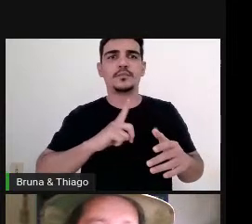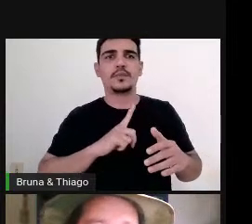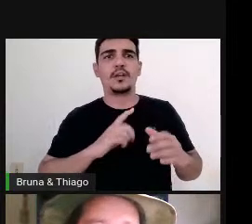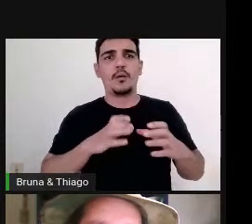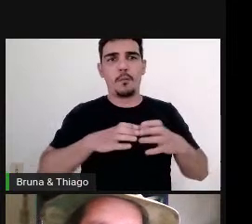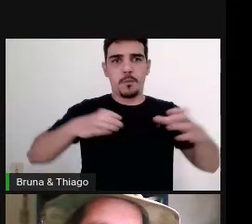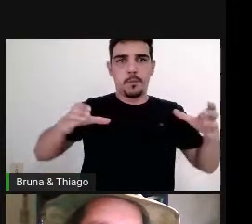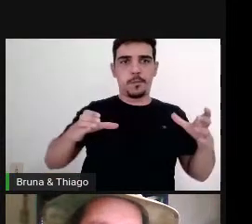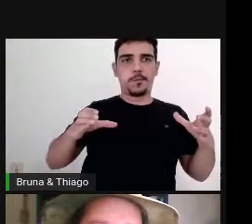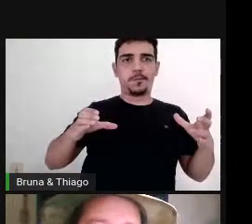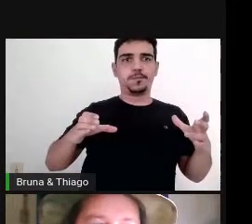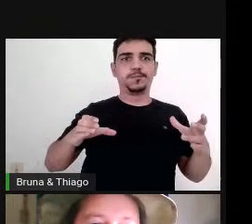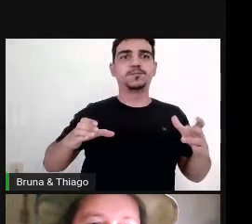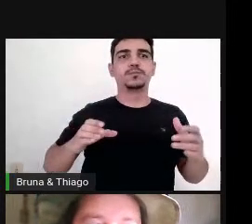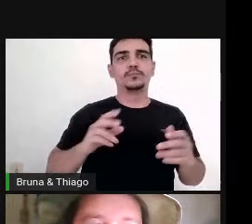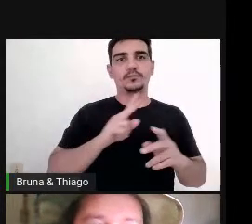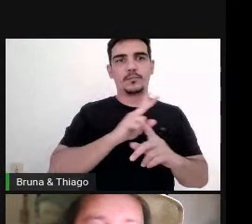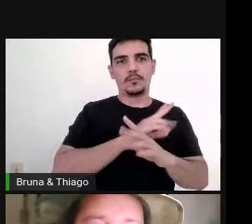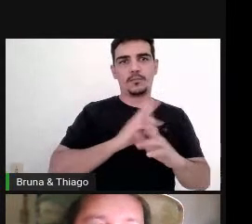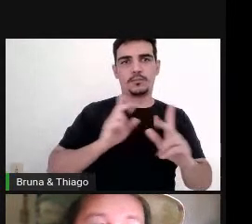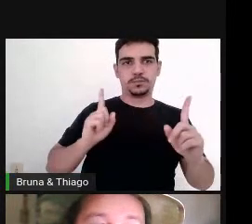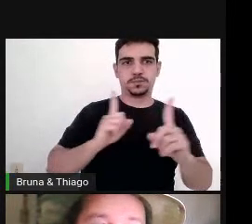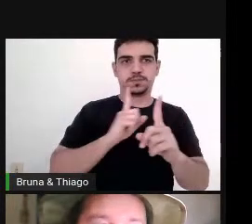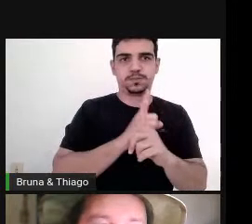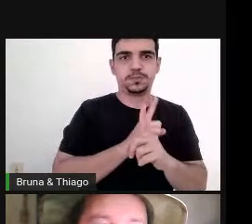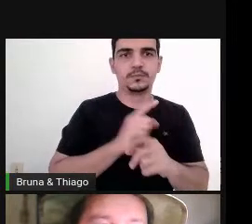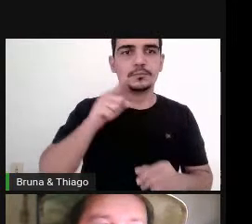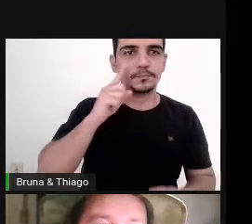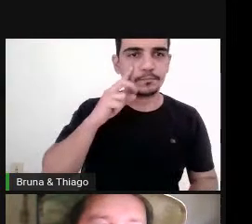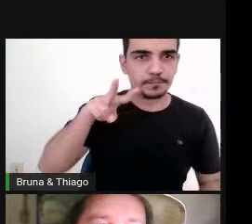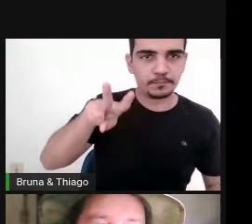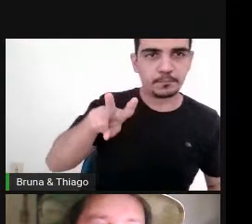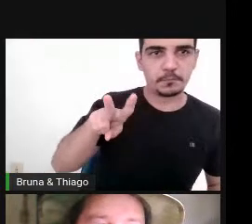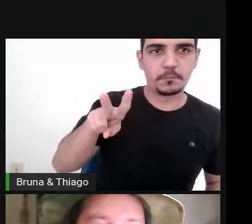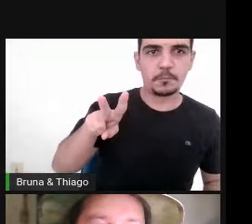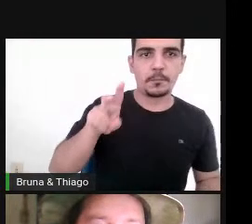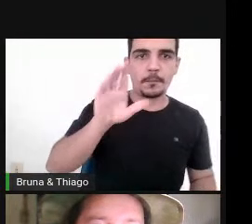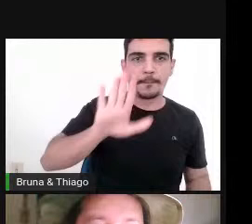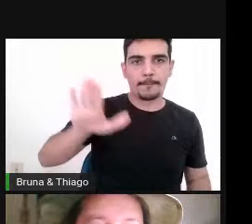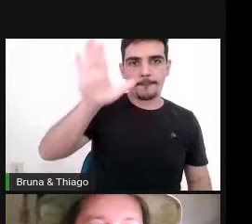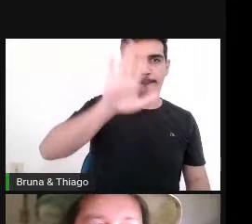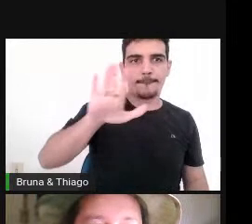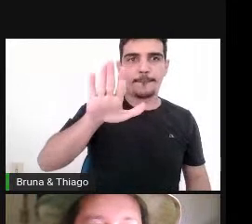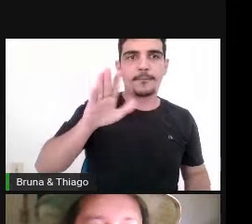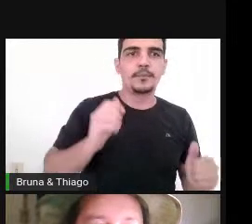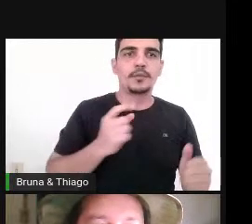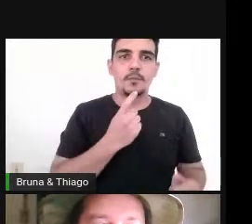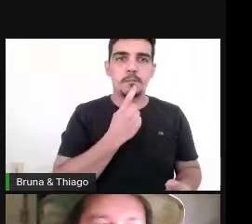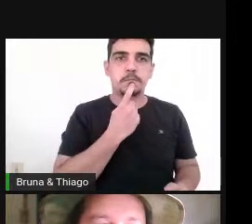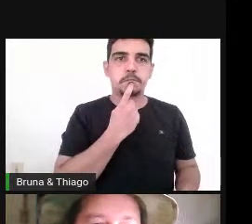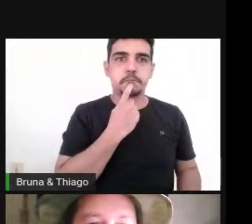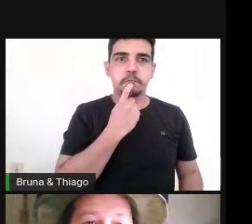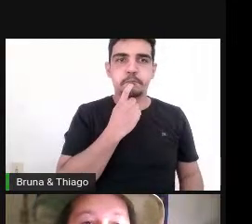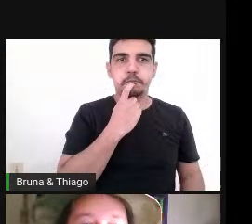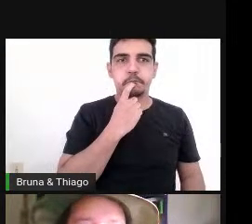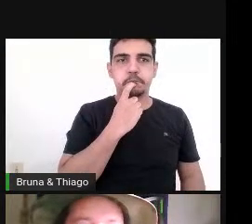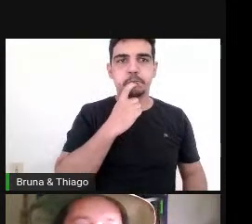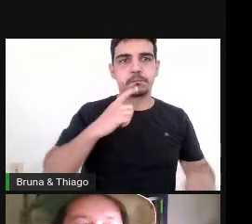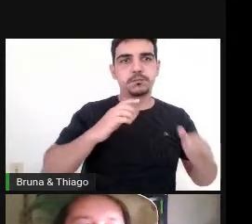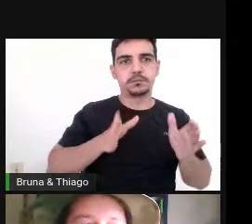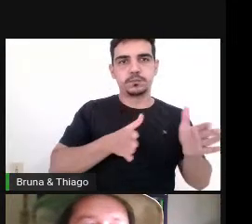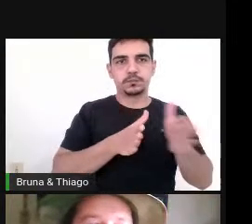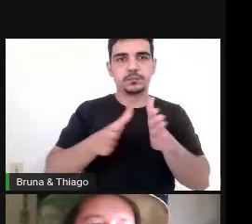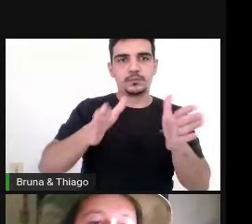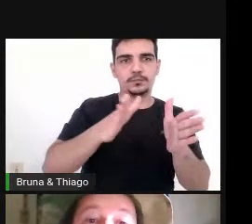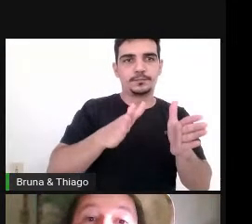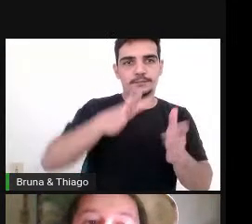asterisco, né? E vocês estão distribuídos aí pelo Brasil. Olha a região aqui próximo ao Rio Amazonas, né? Olha só como você tem uma, né, um eixo